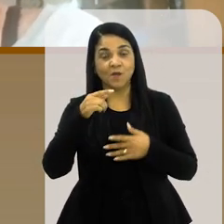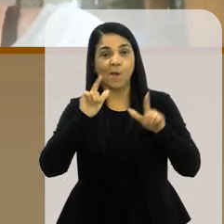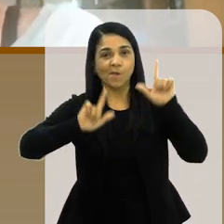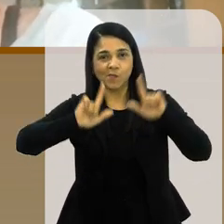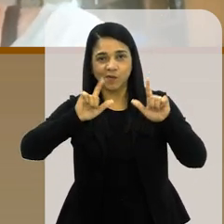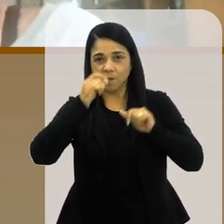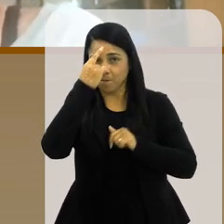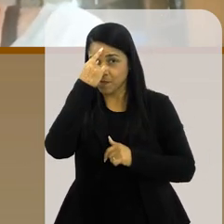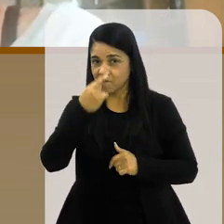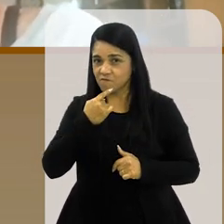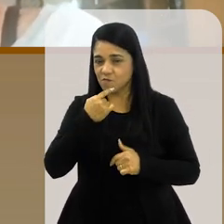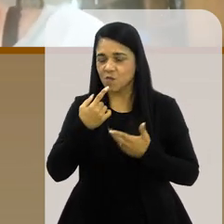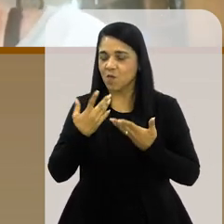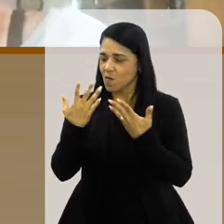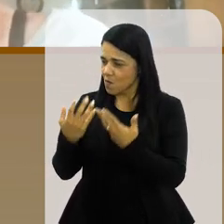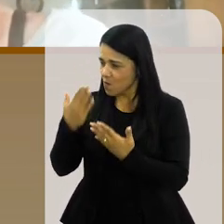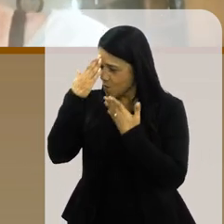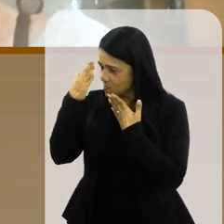nosso convite.